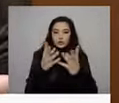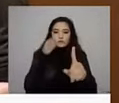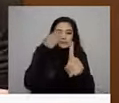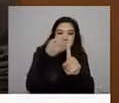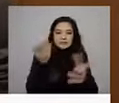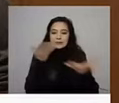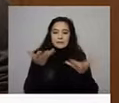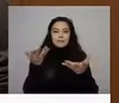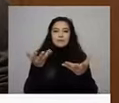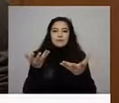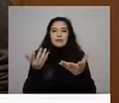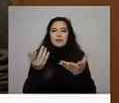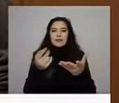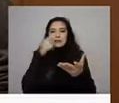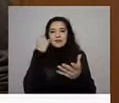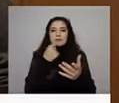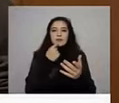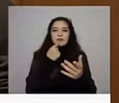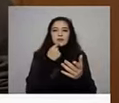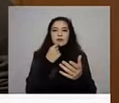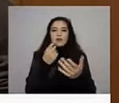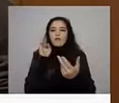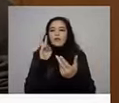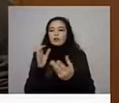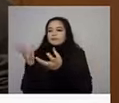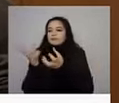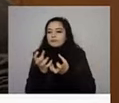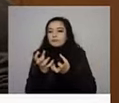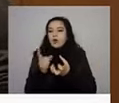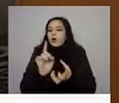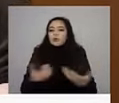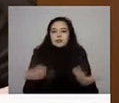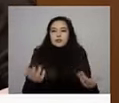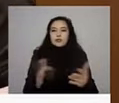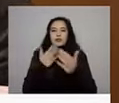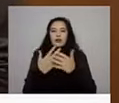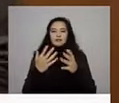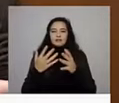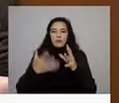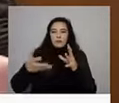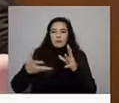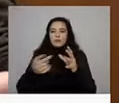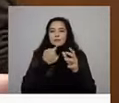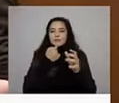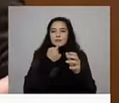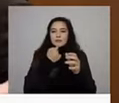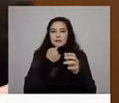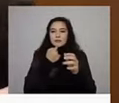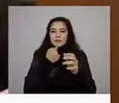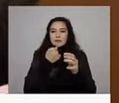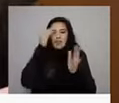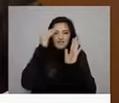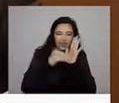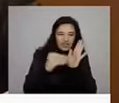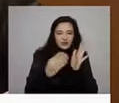É difícil perceber de onde é que vieram estes valores e também complicado de conceber que eles tenham sido inventados, digamos assim, à